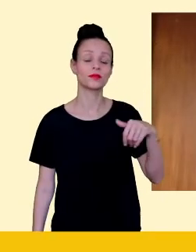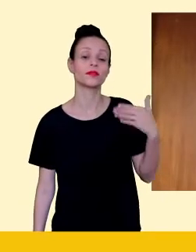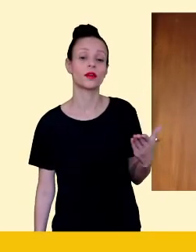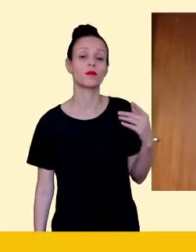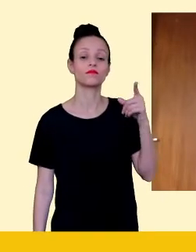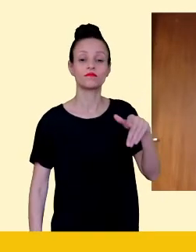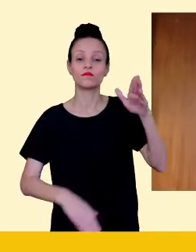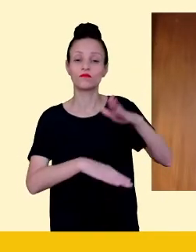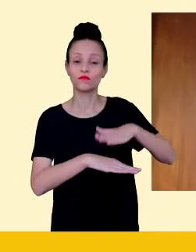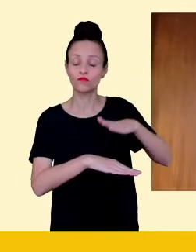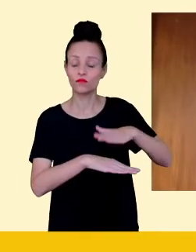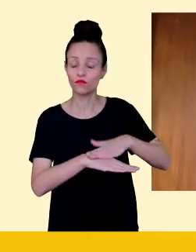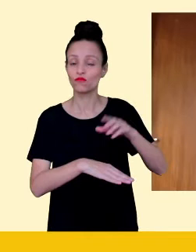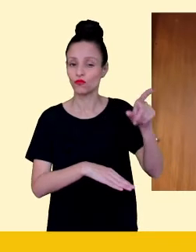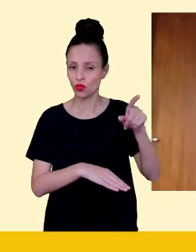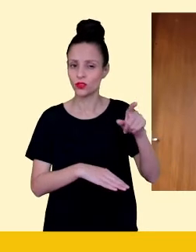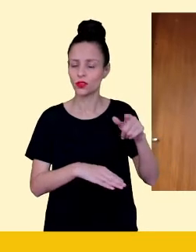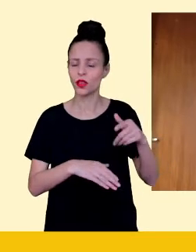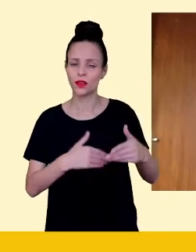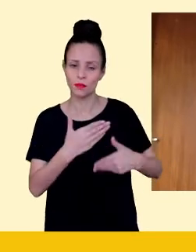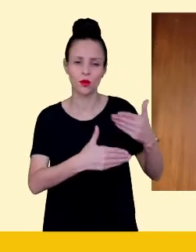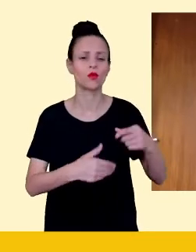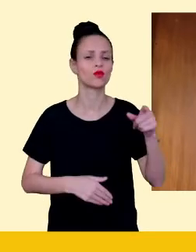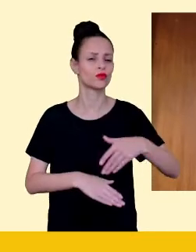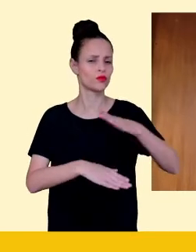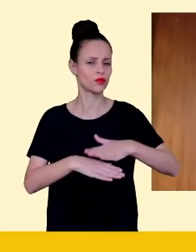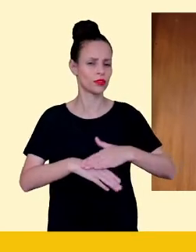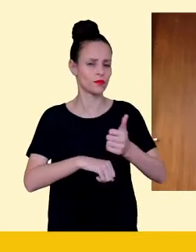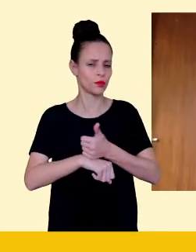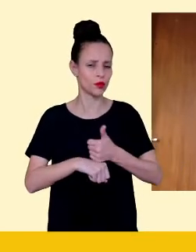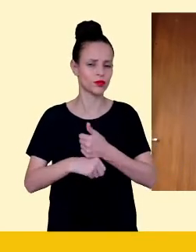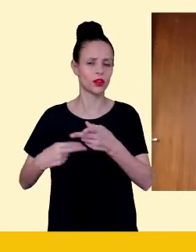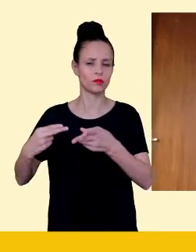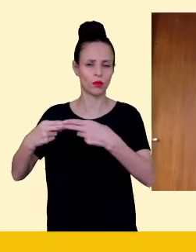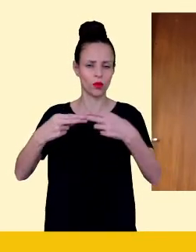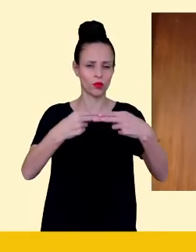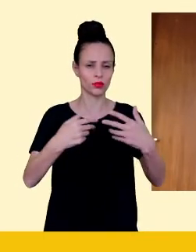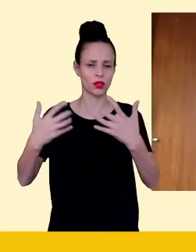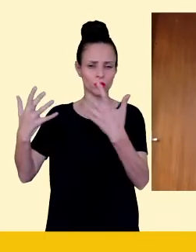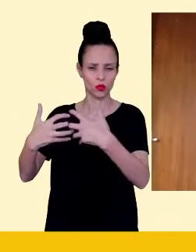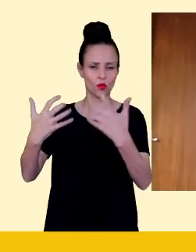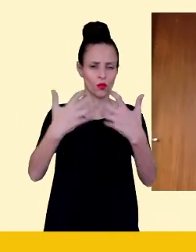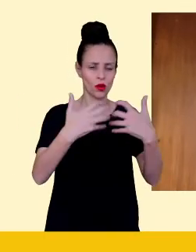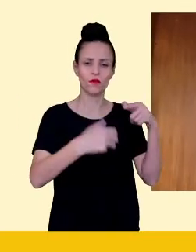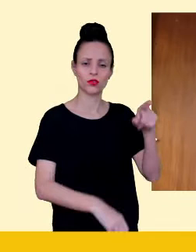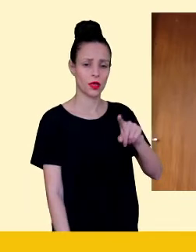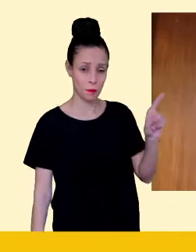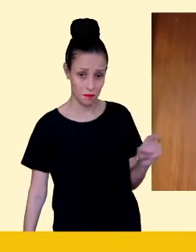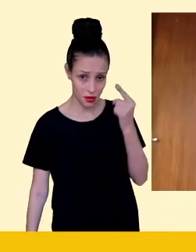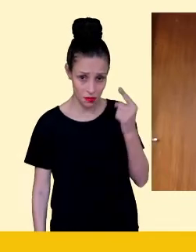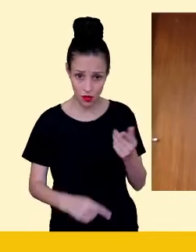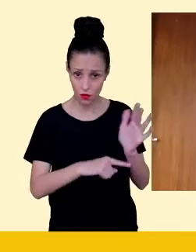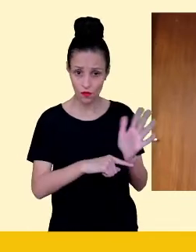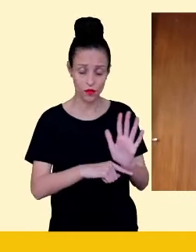Luísa, então, né, que você, no seu percurso como montadora, a Flecha Farda não é o